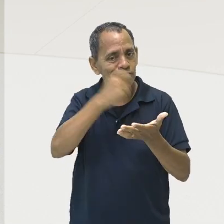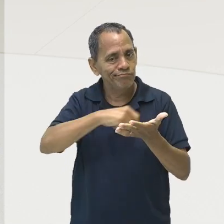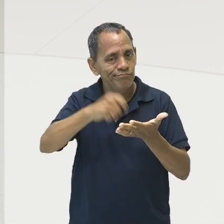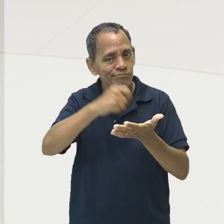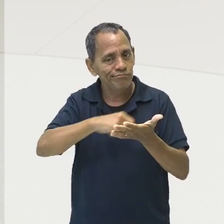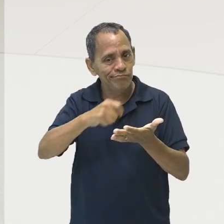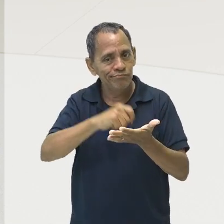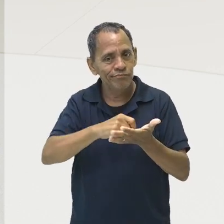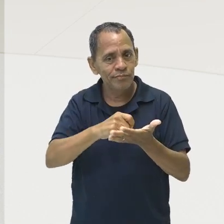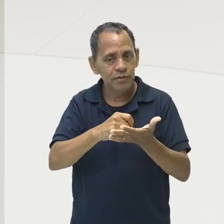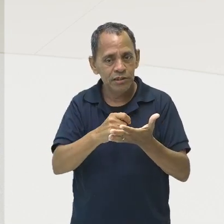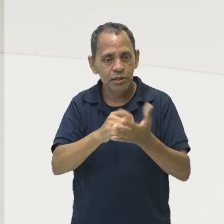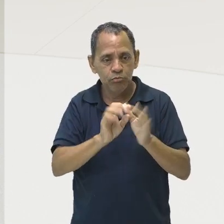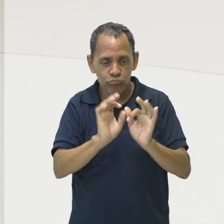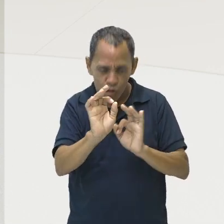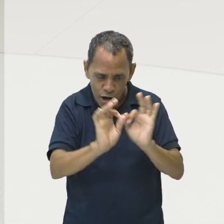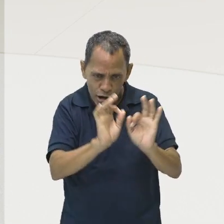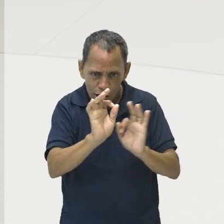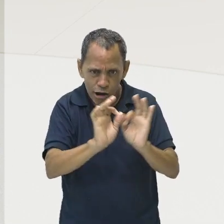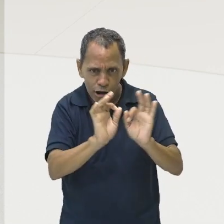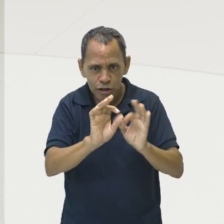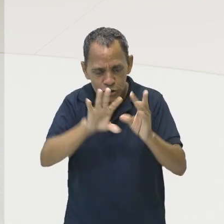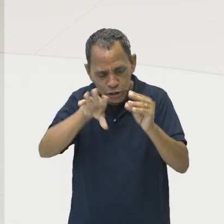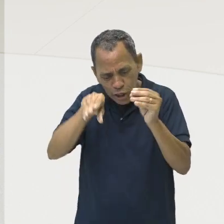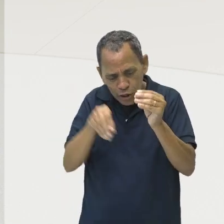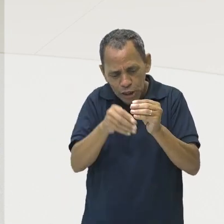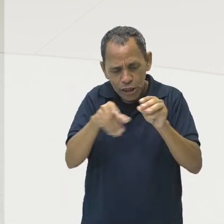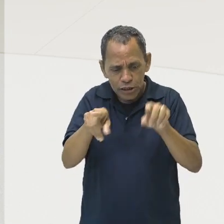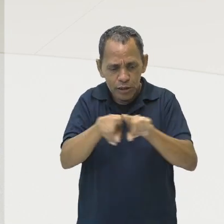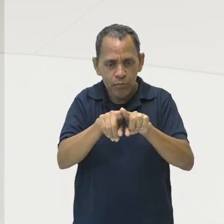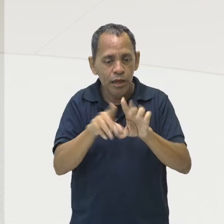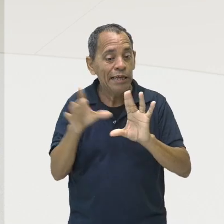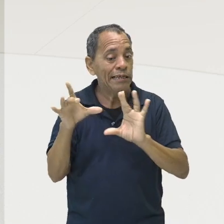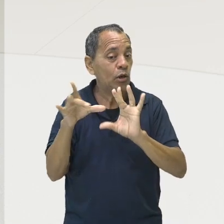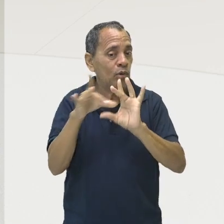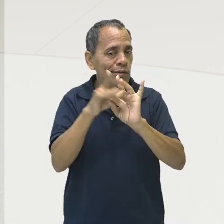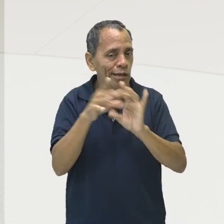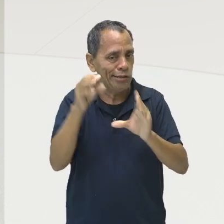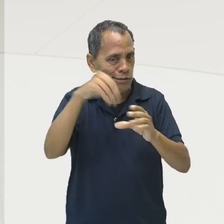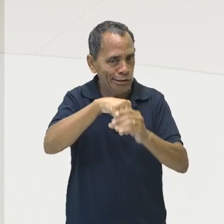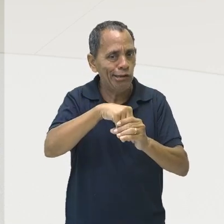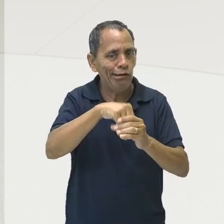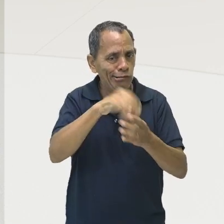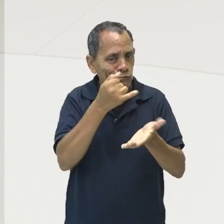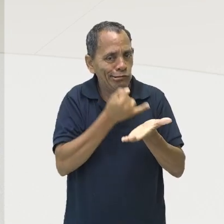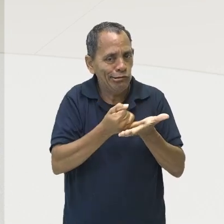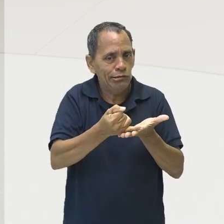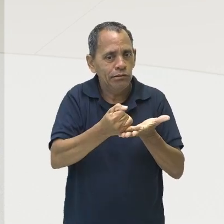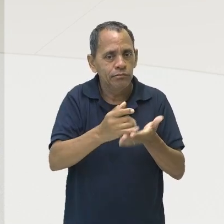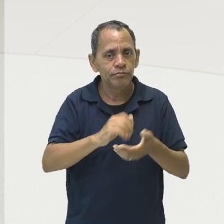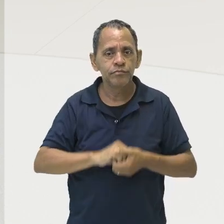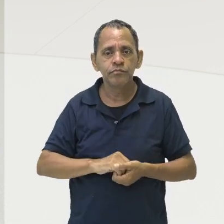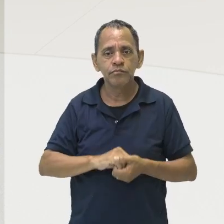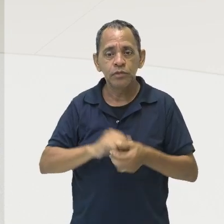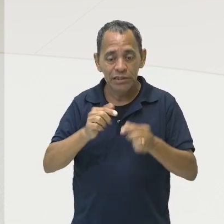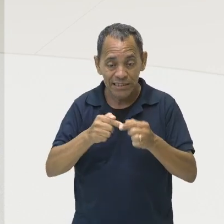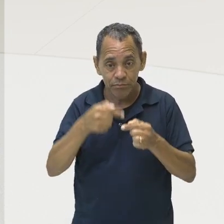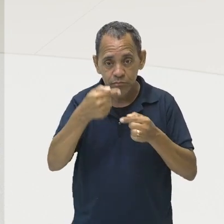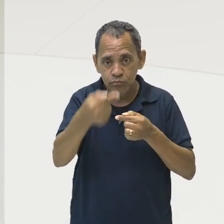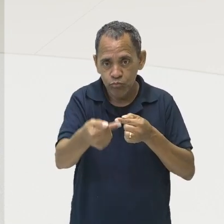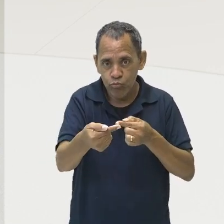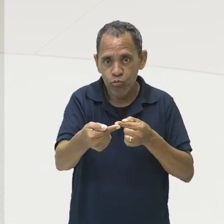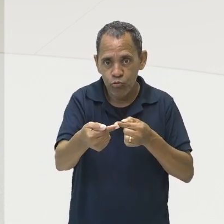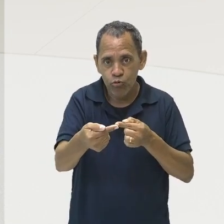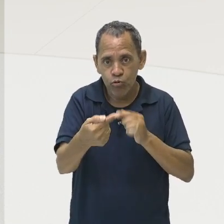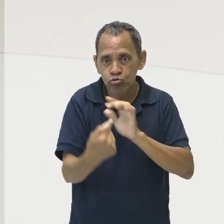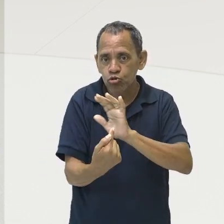se encaixarem e se conectarem dentro da minha introdução. Depois que eu